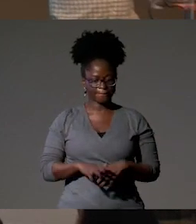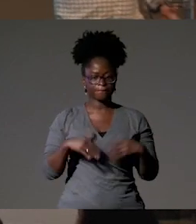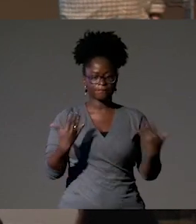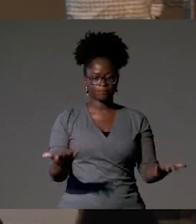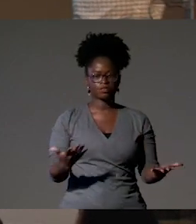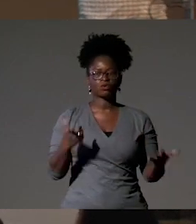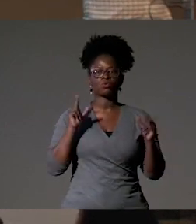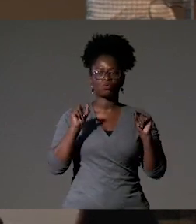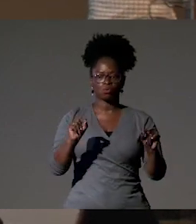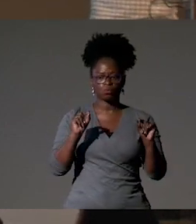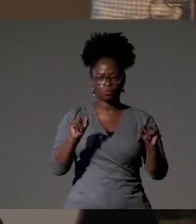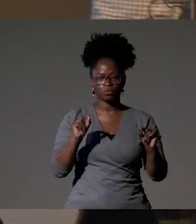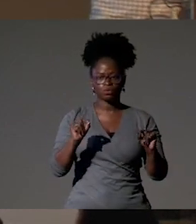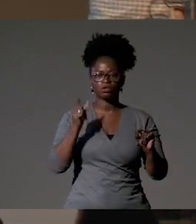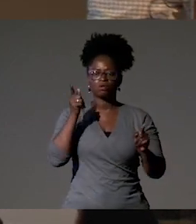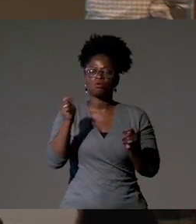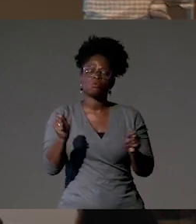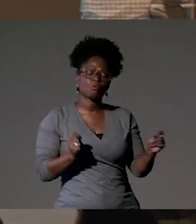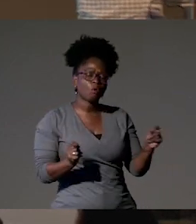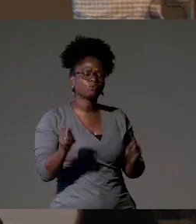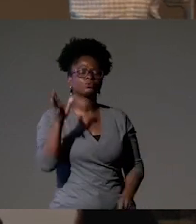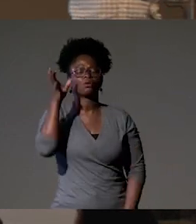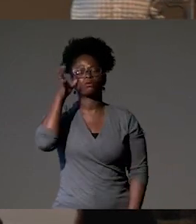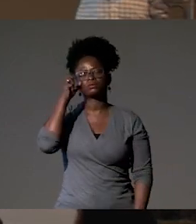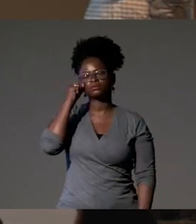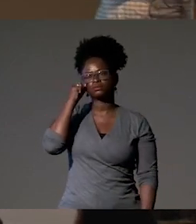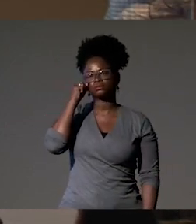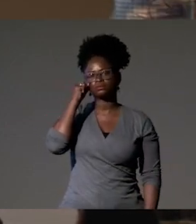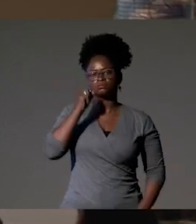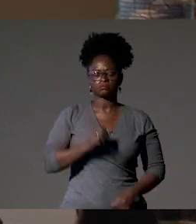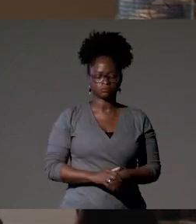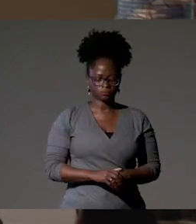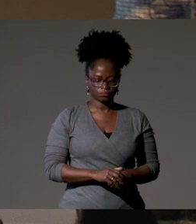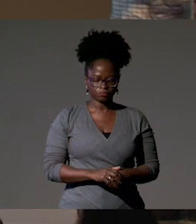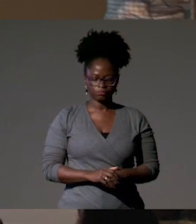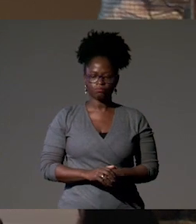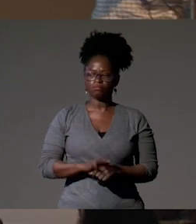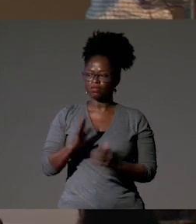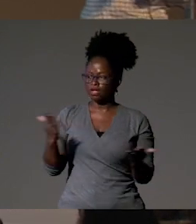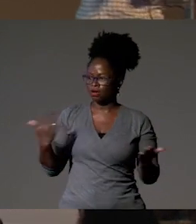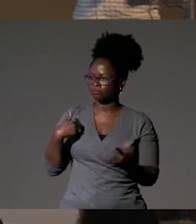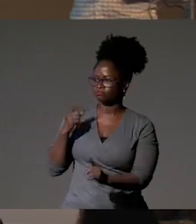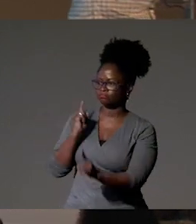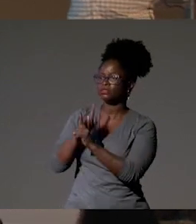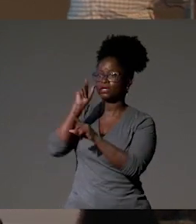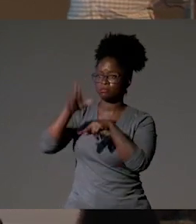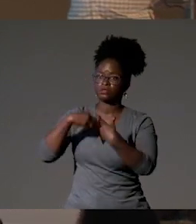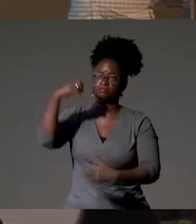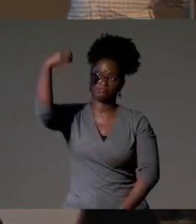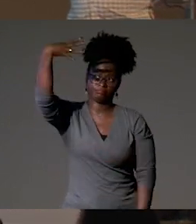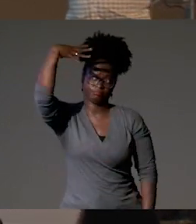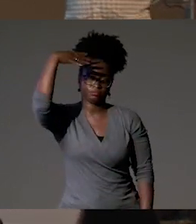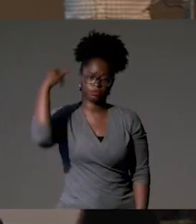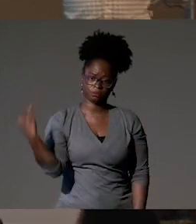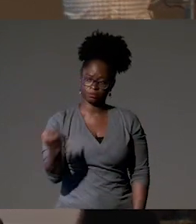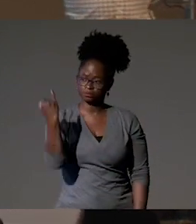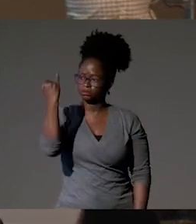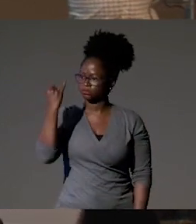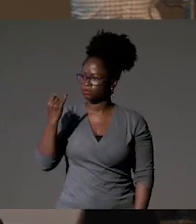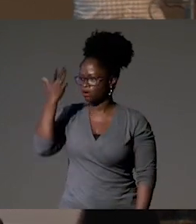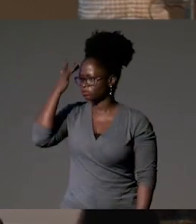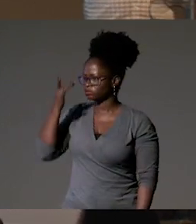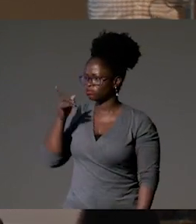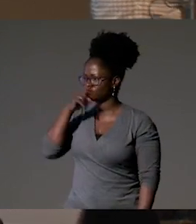O que regula mais o nosso sono? Geralmente, o grande destaque é a questão da luz. Acho que não está funcionando a ponta